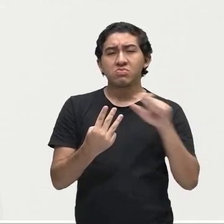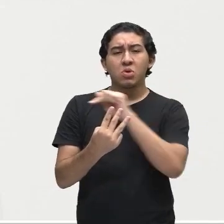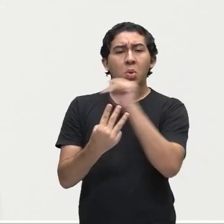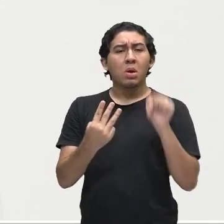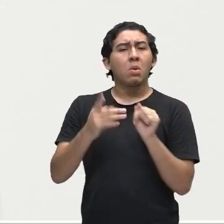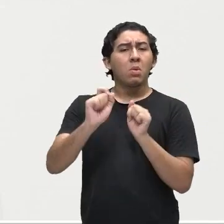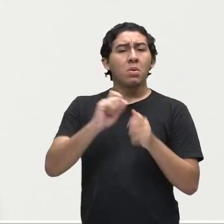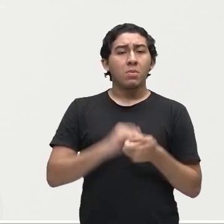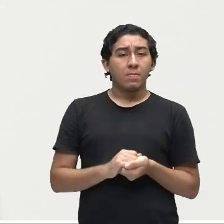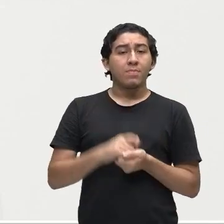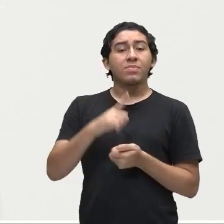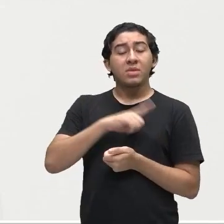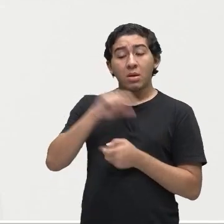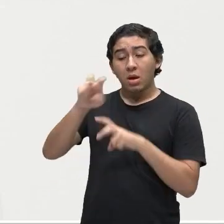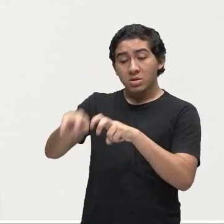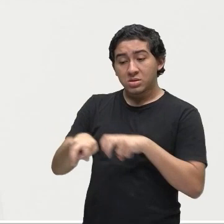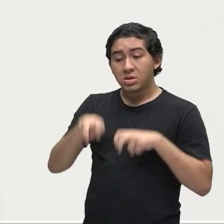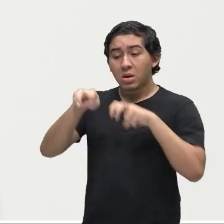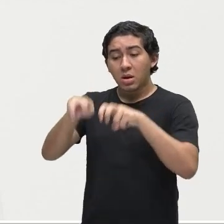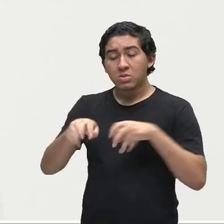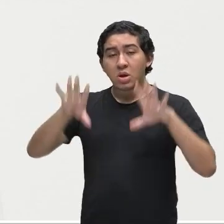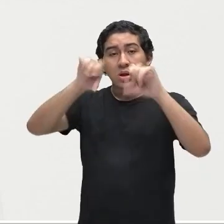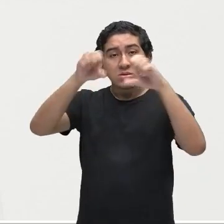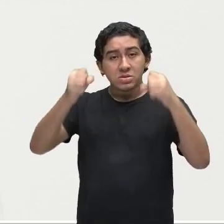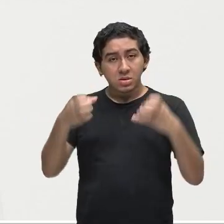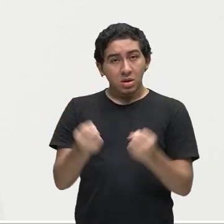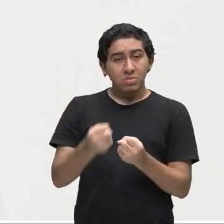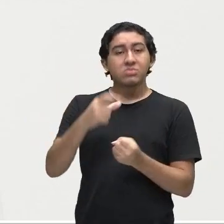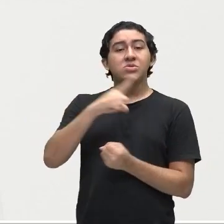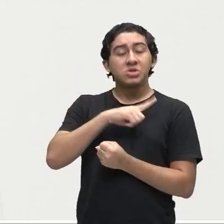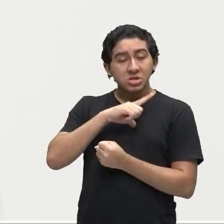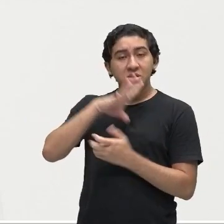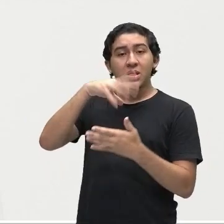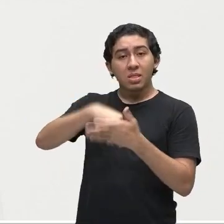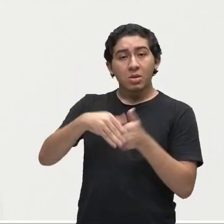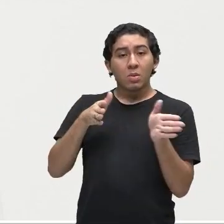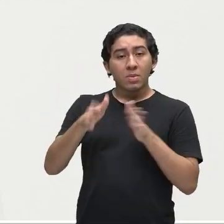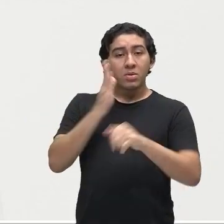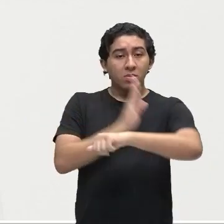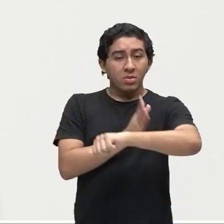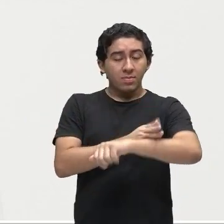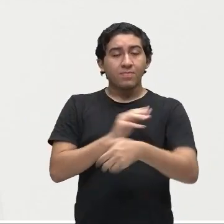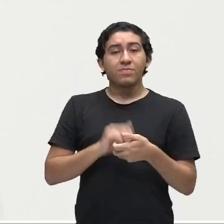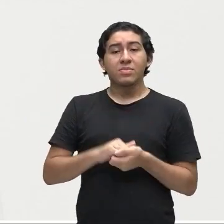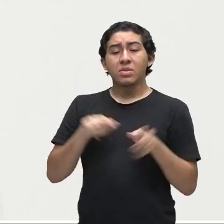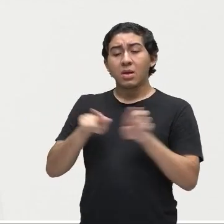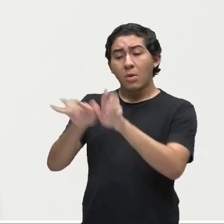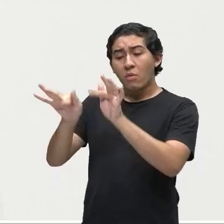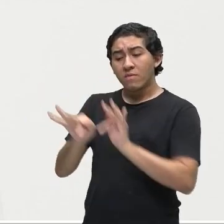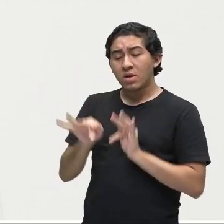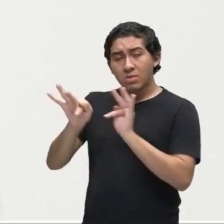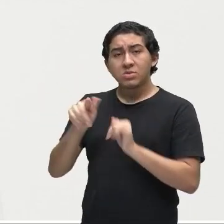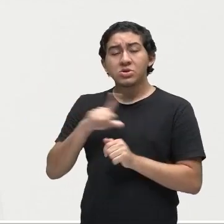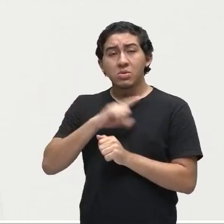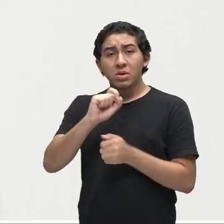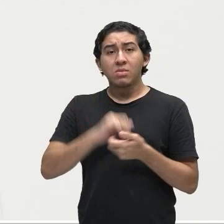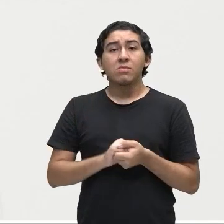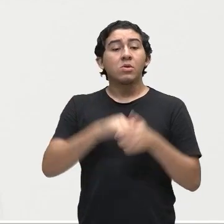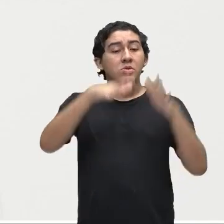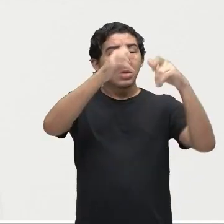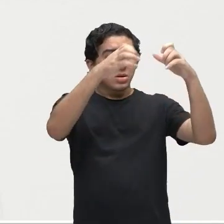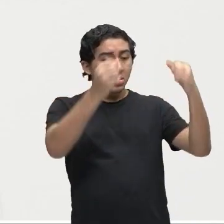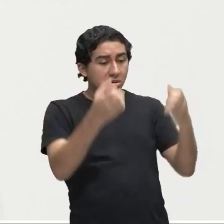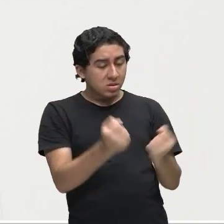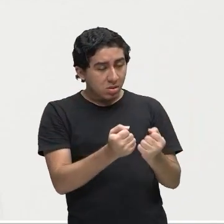Idade Média. Em um feudo, enquanto os camponeses trabalhavam aí na lavoura, vamos ter os artesãos